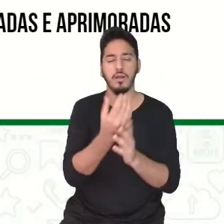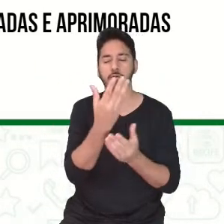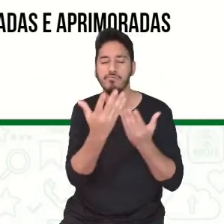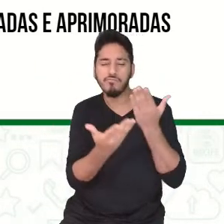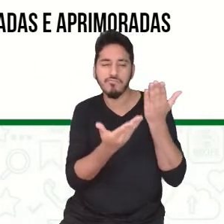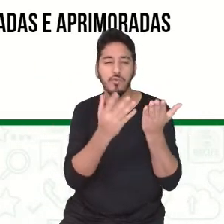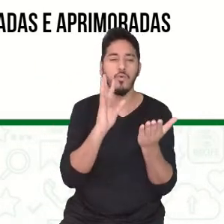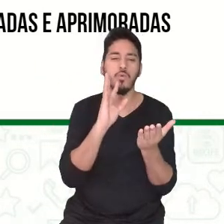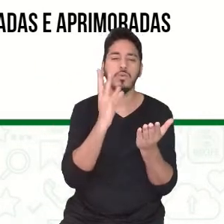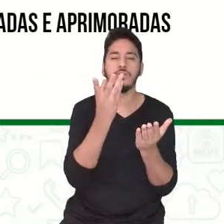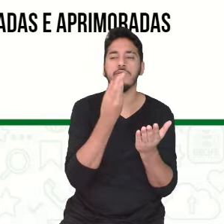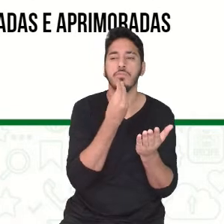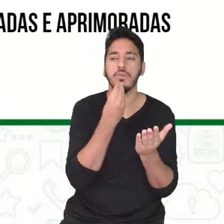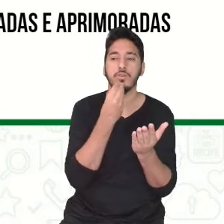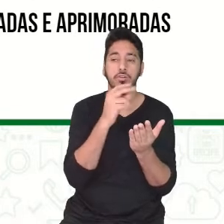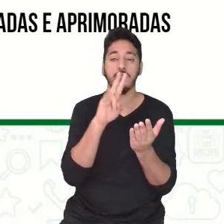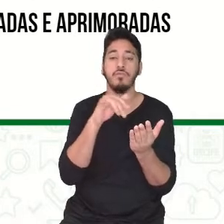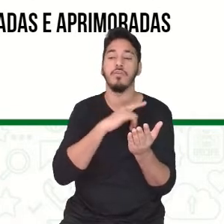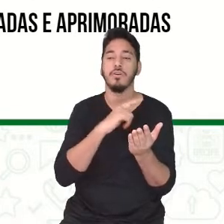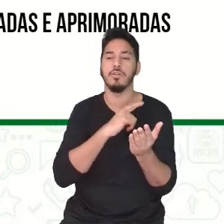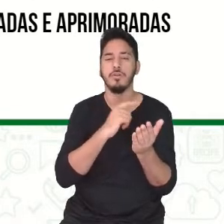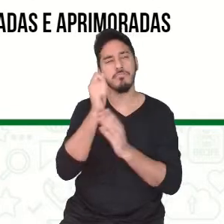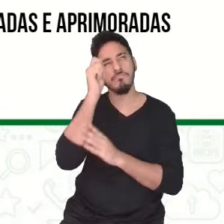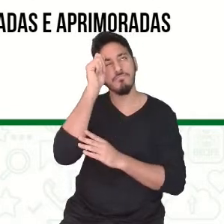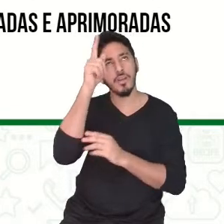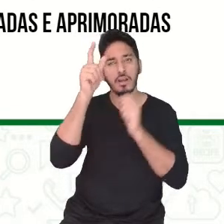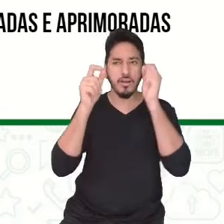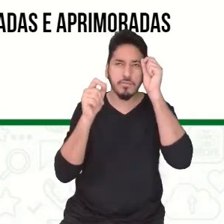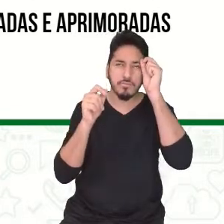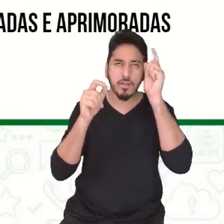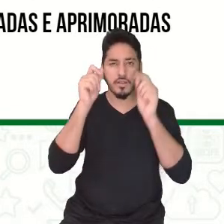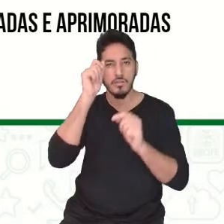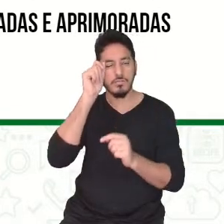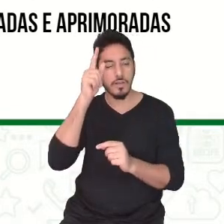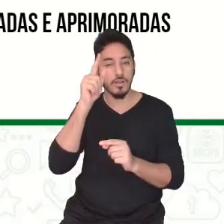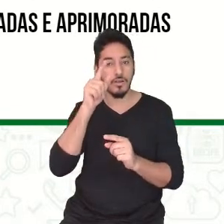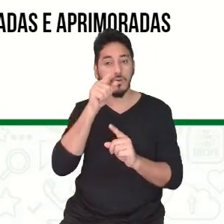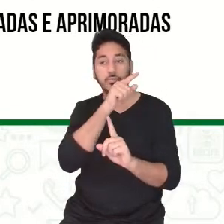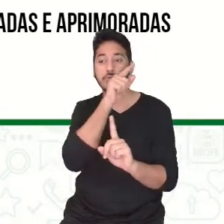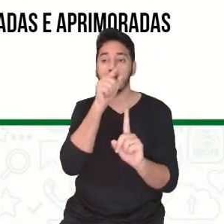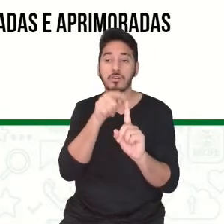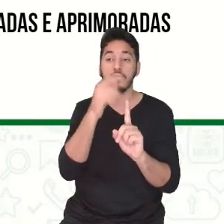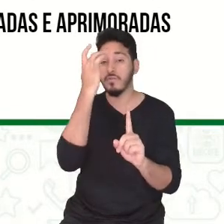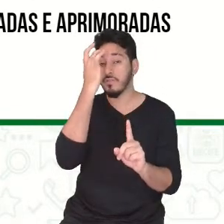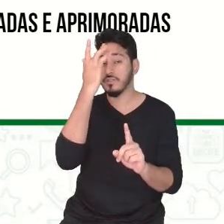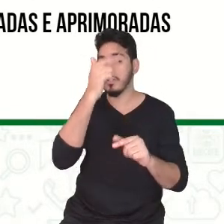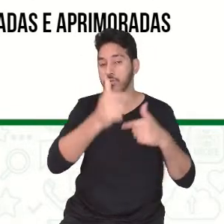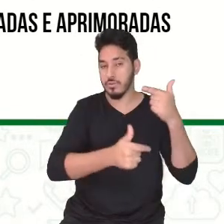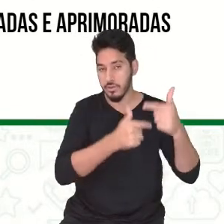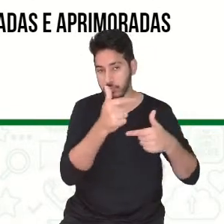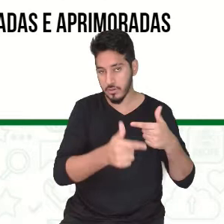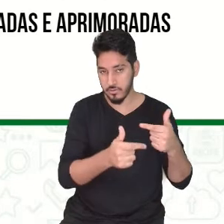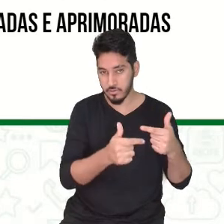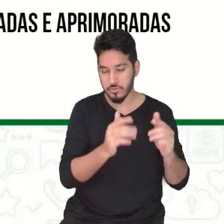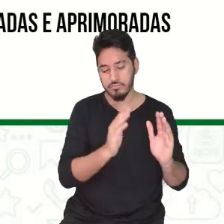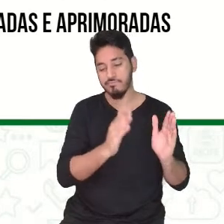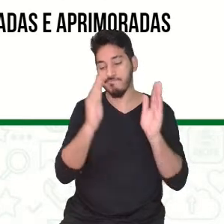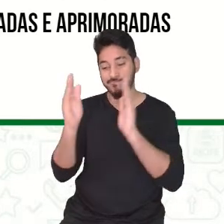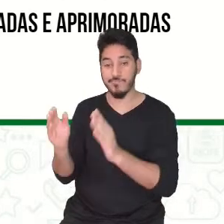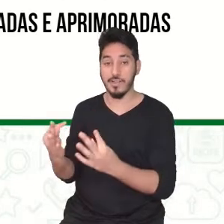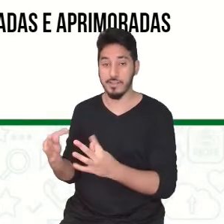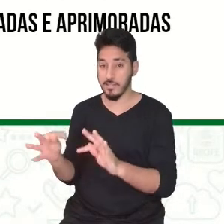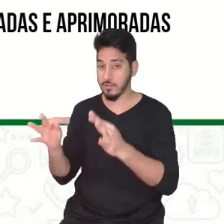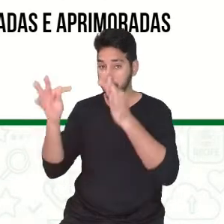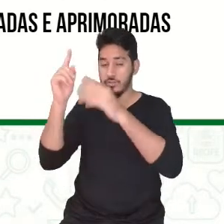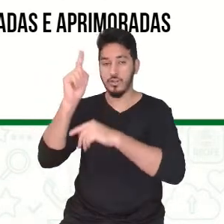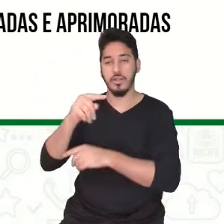um conhecimento que possa gerar inventos com o intuito de facilitar um determinado trabalho. Já a tecnologia